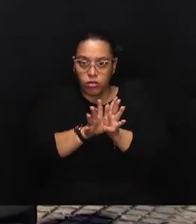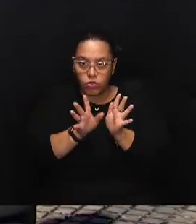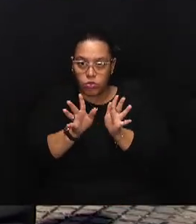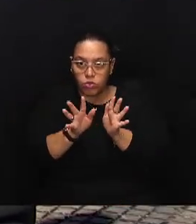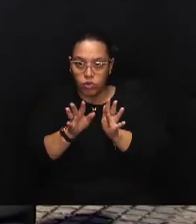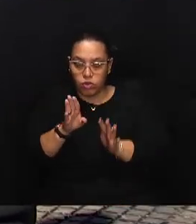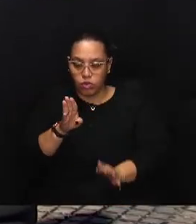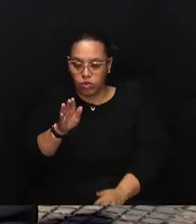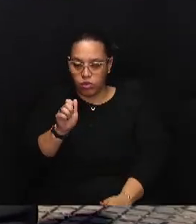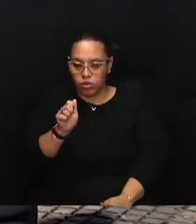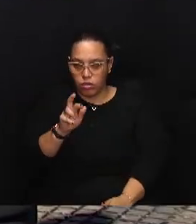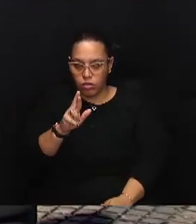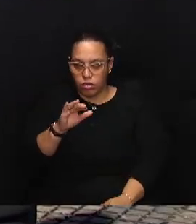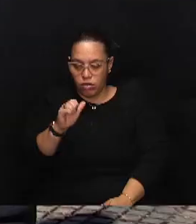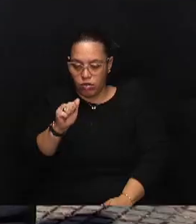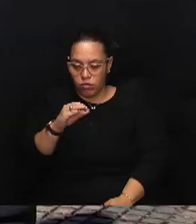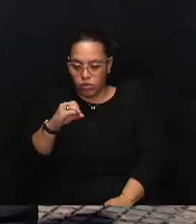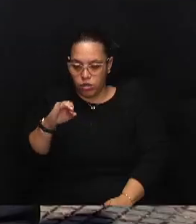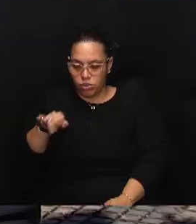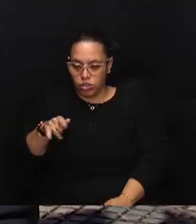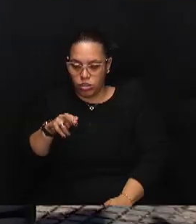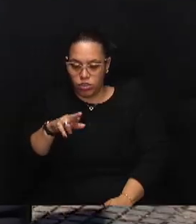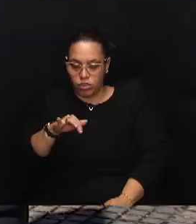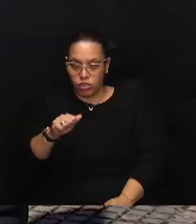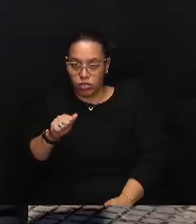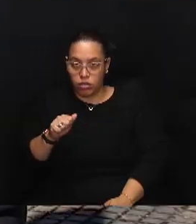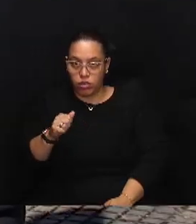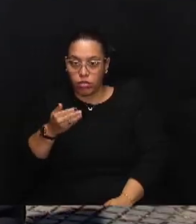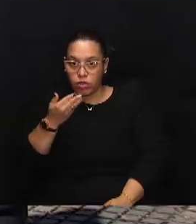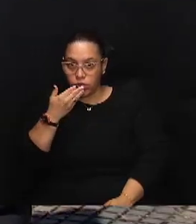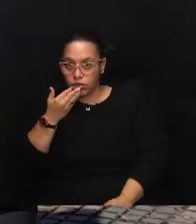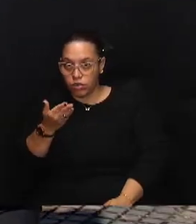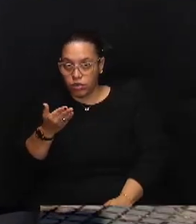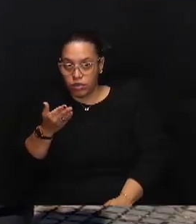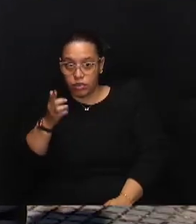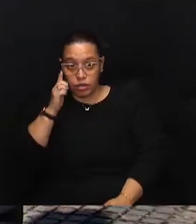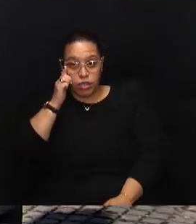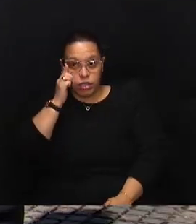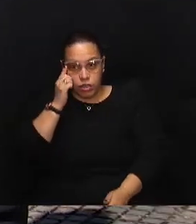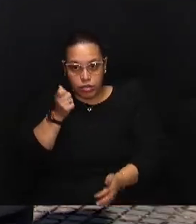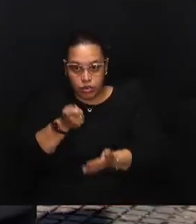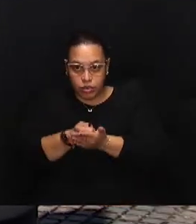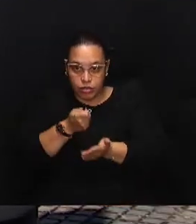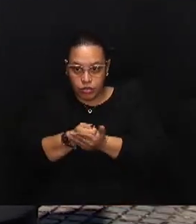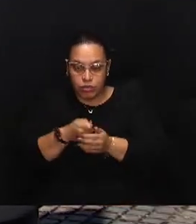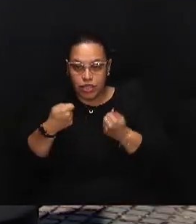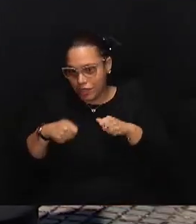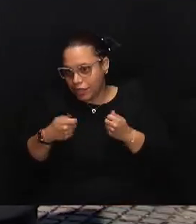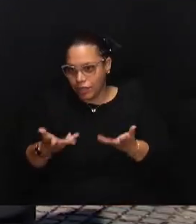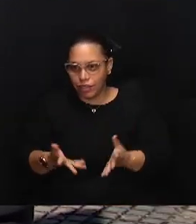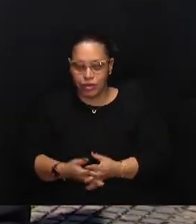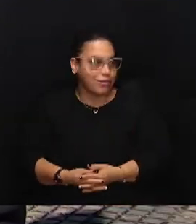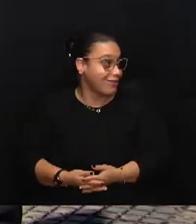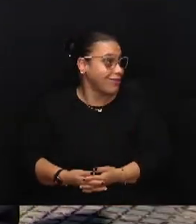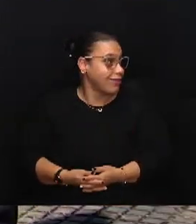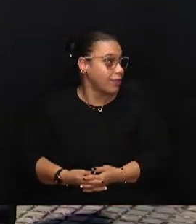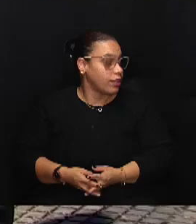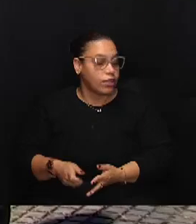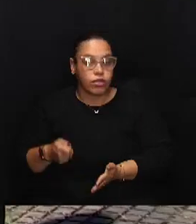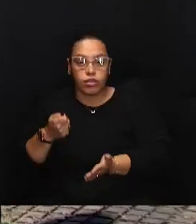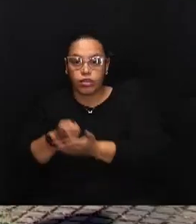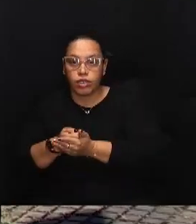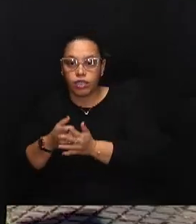Barão de Jaguara, ele decide cobrá-las, né? Afinal de contas, precisa pagar, né? E quando ele vai cobrar,